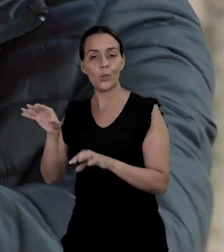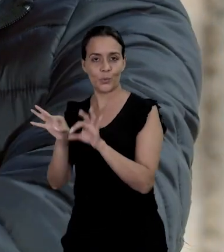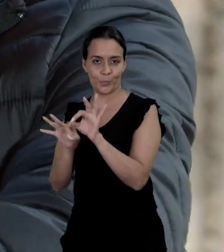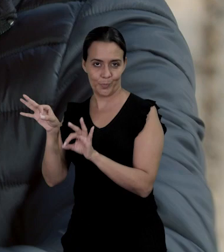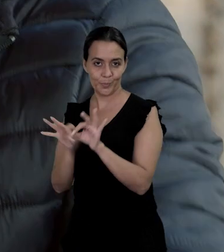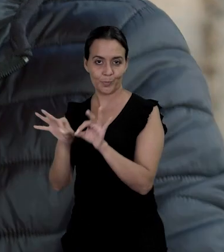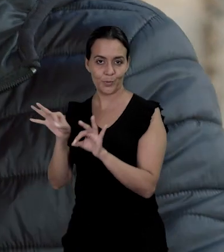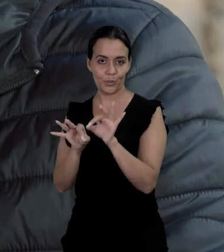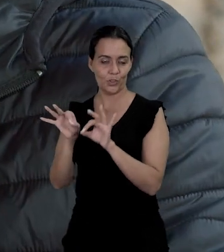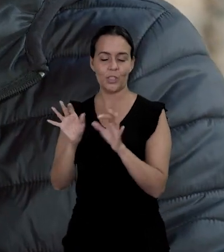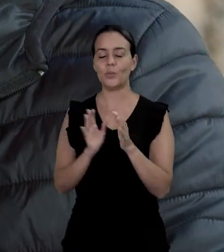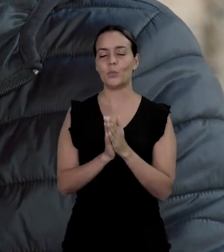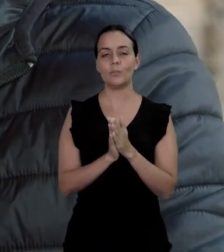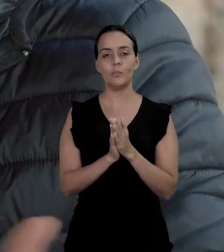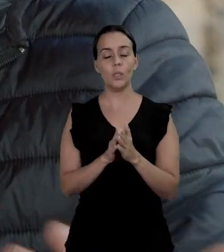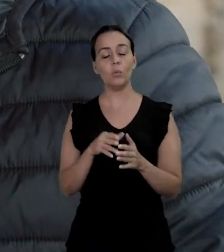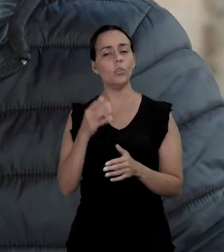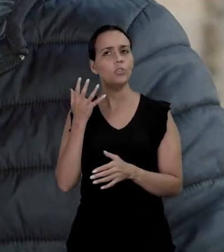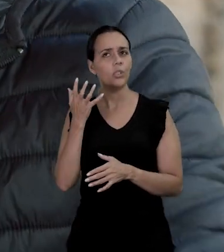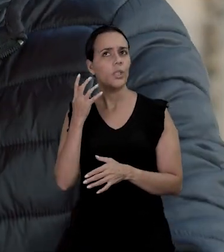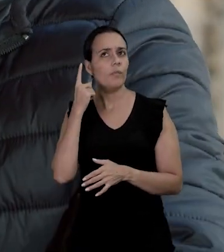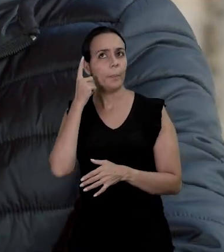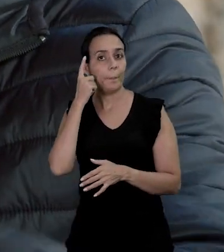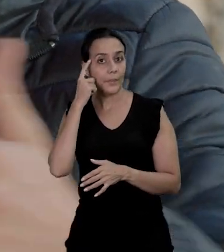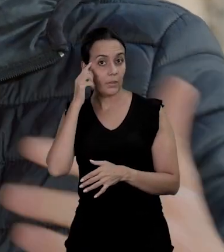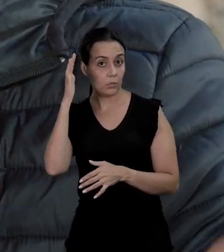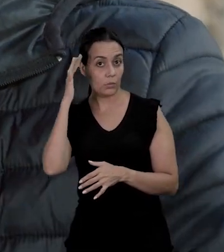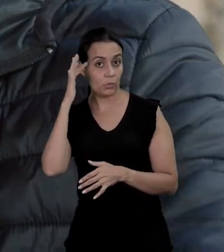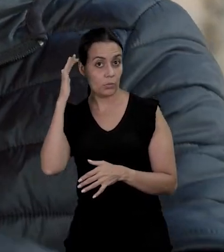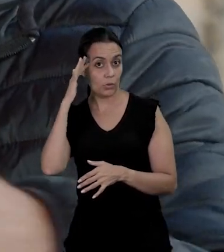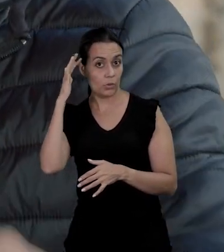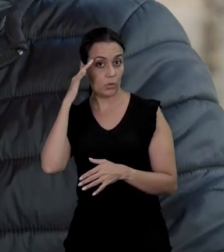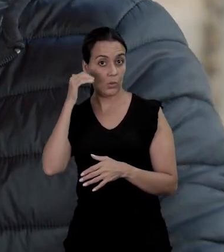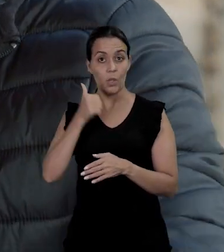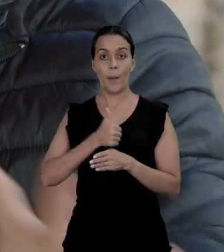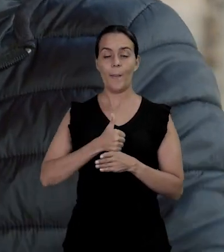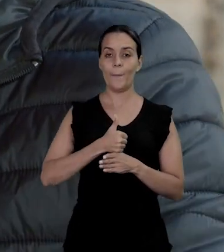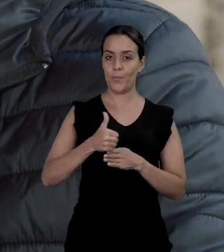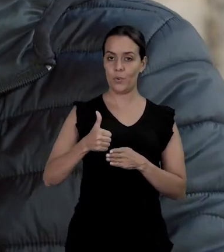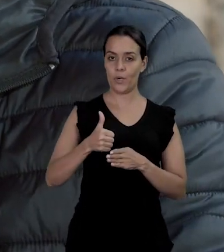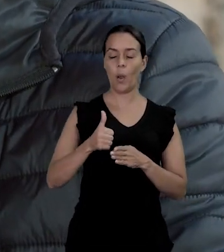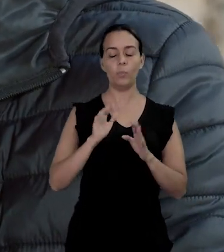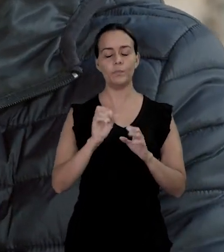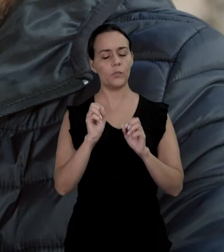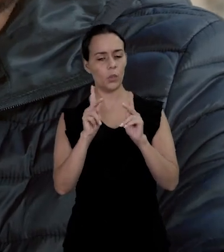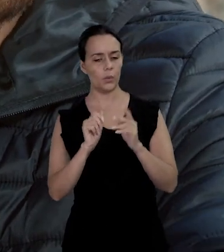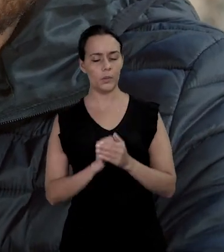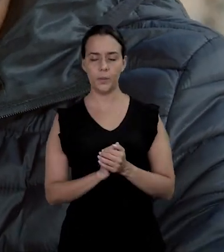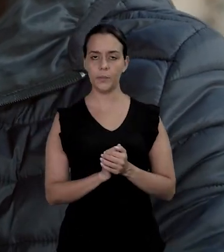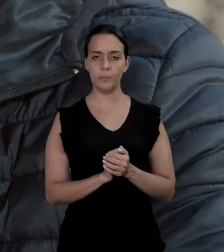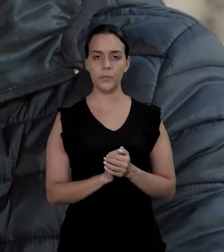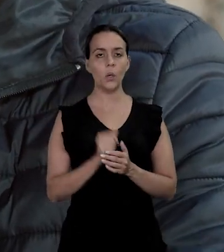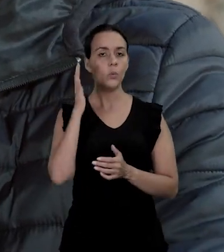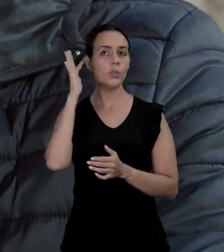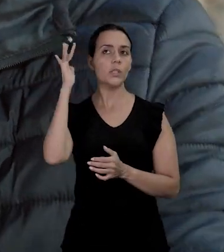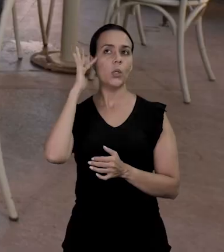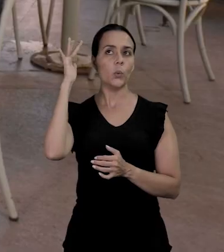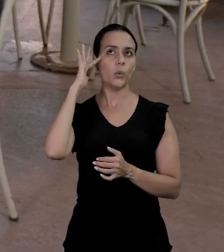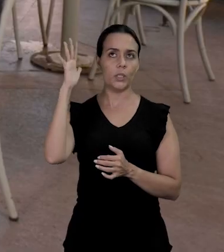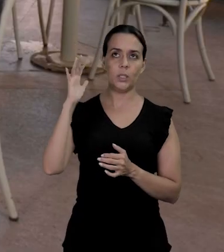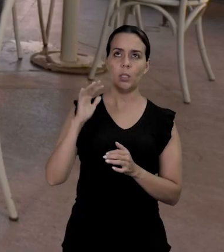anotadores vão anotando, né? Então, a gente está trabalhando com uma teoria lá que tem 6 fundamentos morais, 7 fundamentos morais. Então, por exemplo,